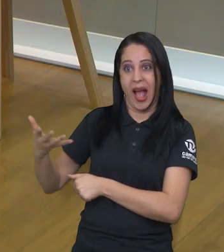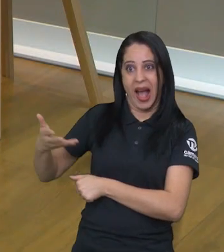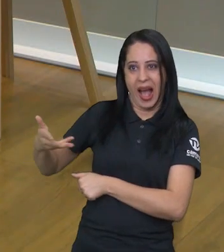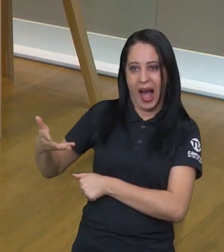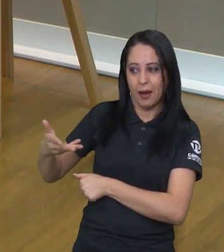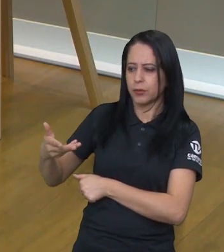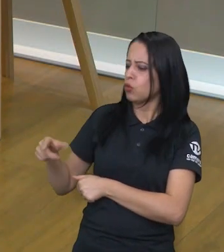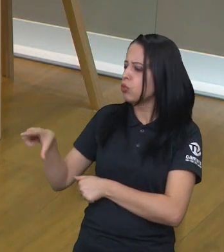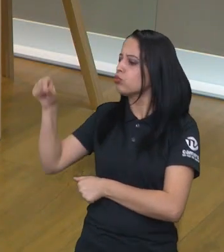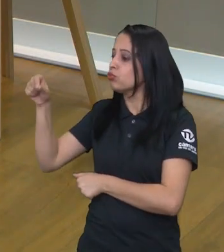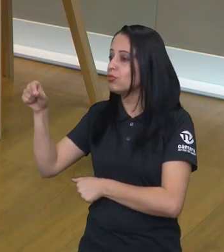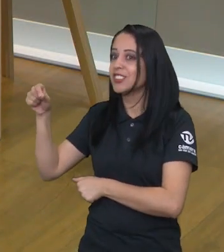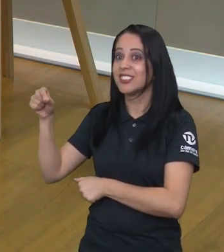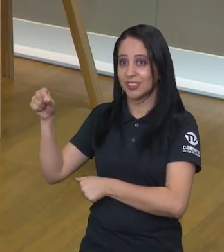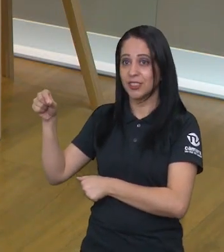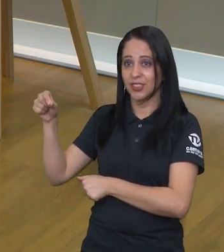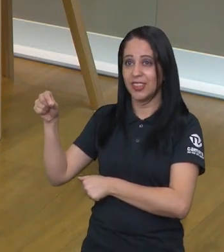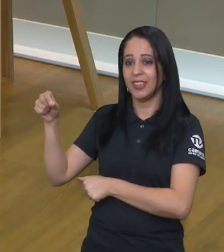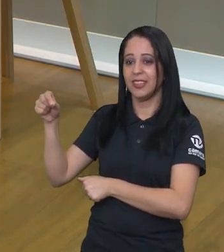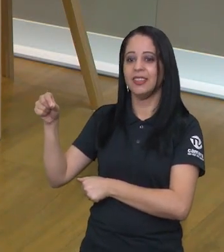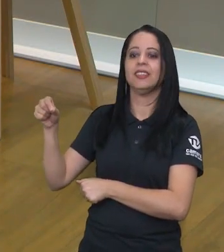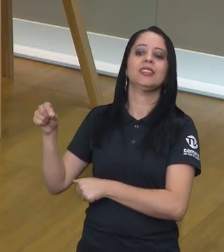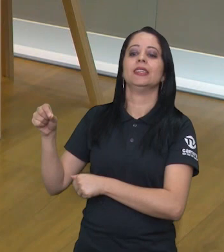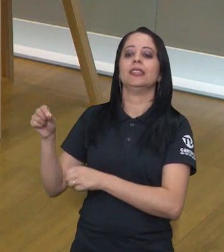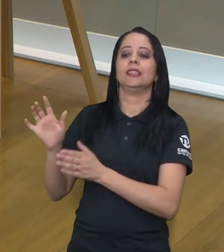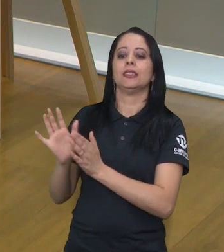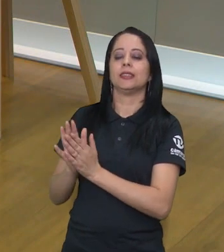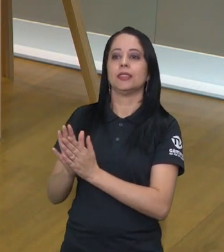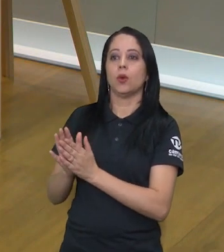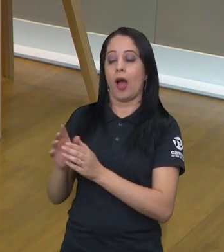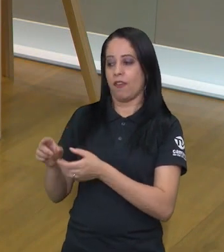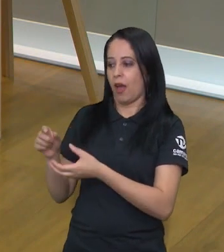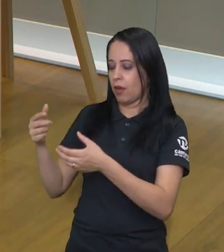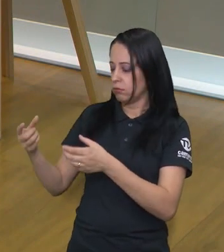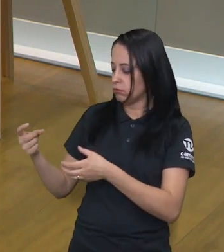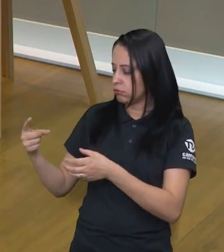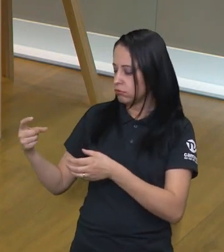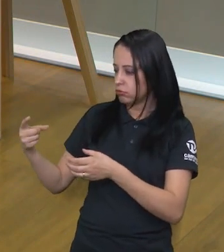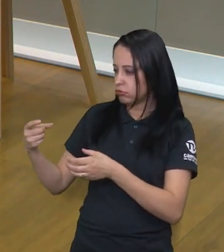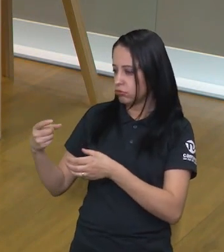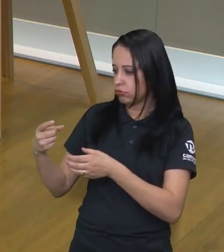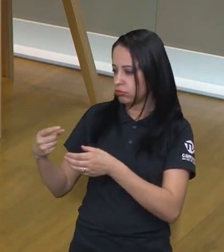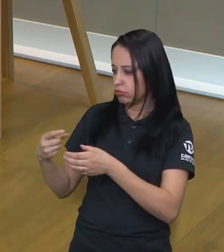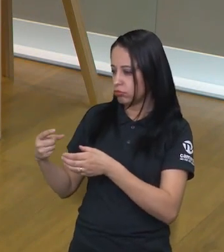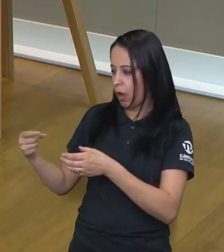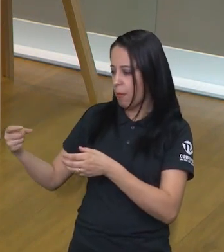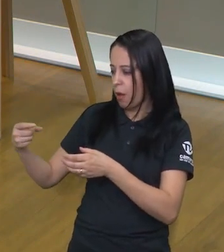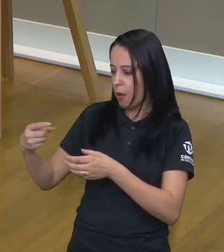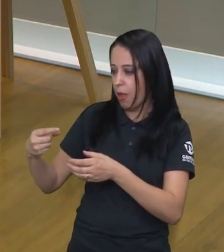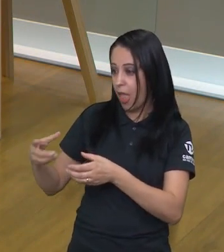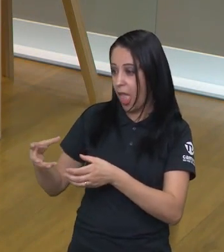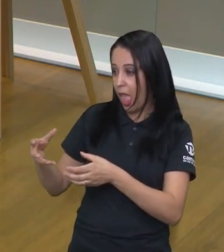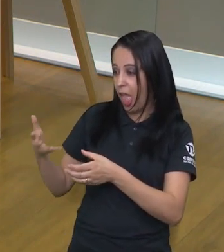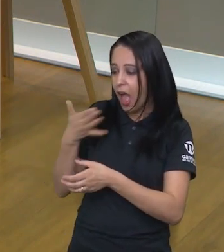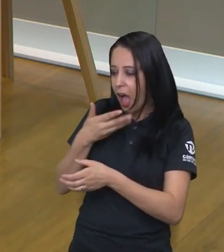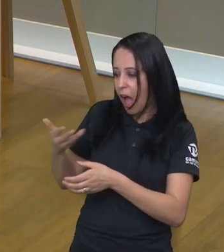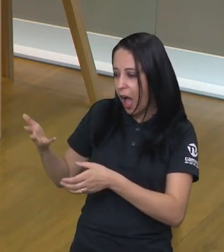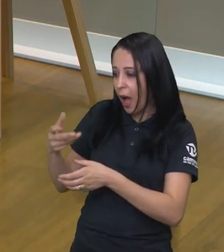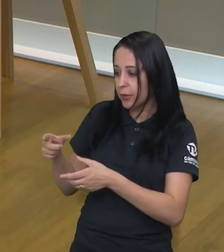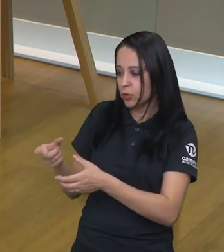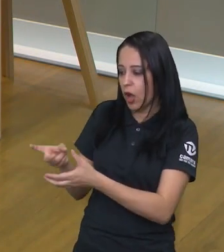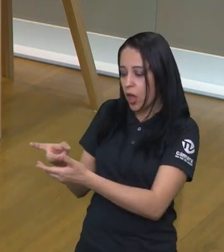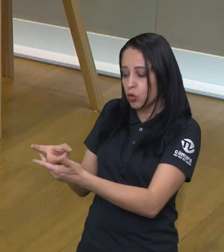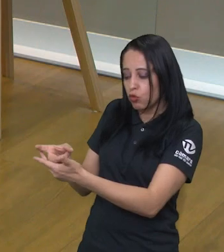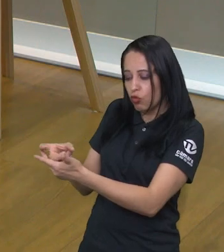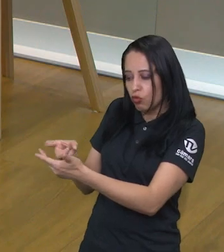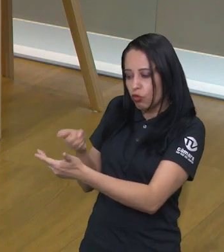São selecionados. Você faz uma prévia seleção e aí você vai com um catéter fininho e joga esse espermatozoide dentro do útero no período